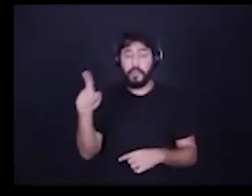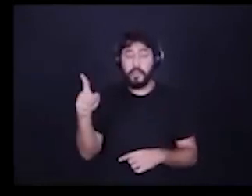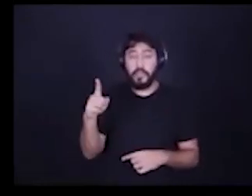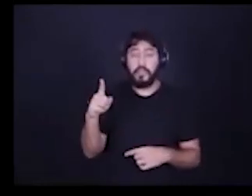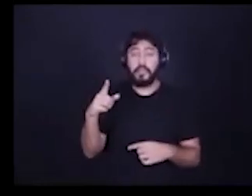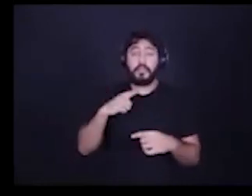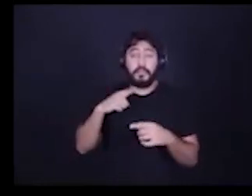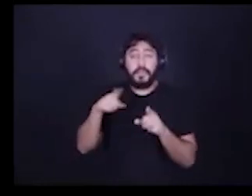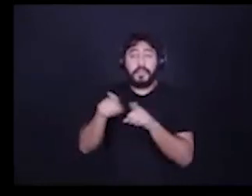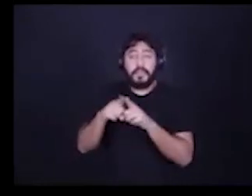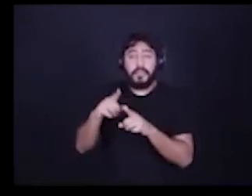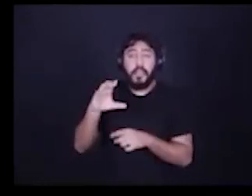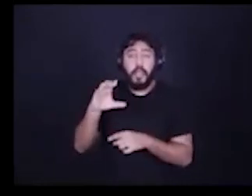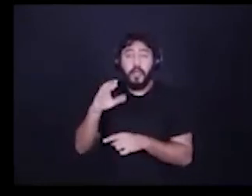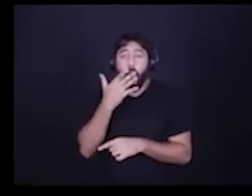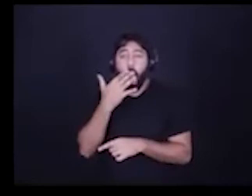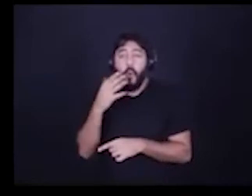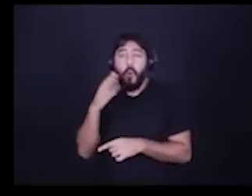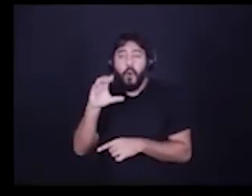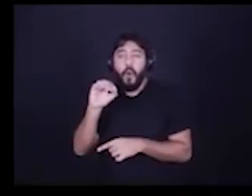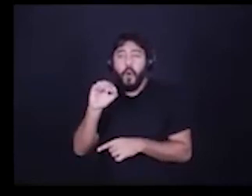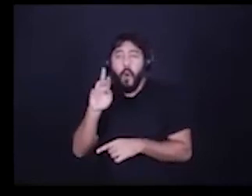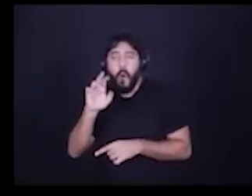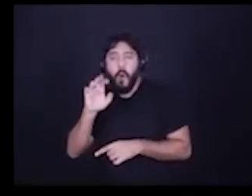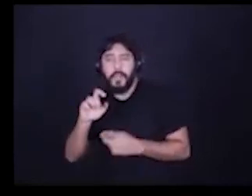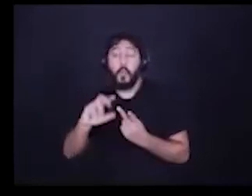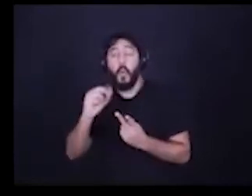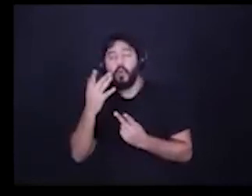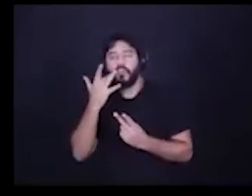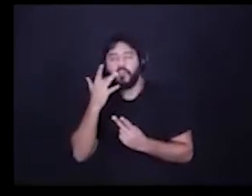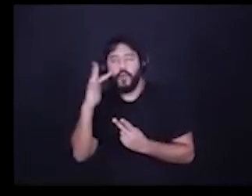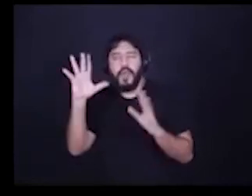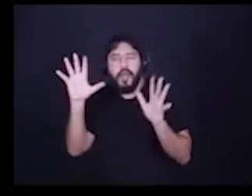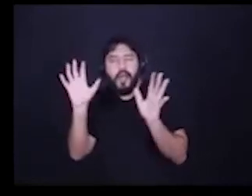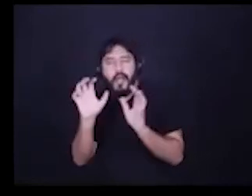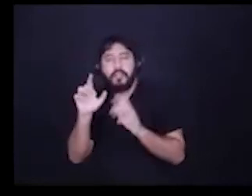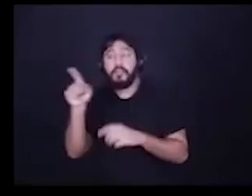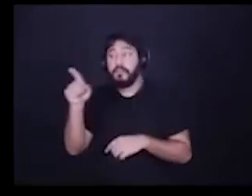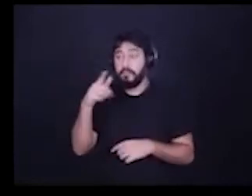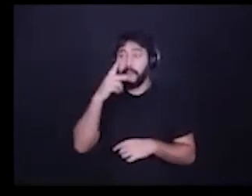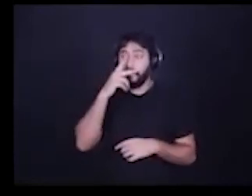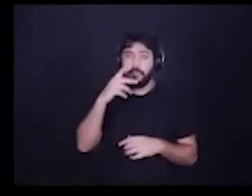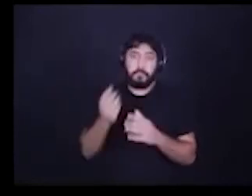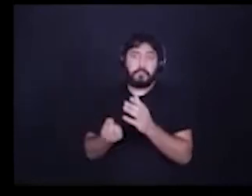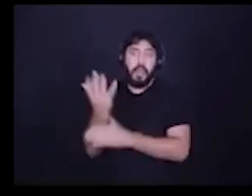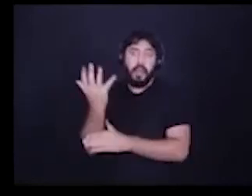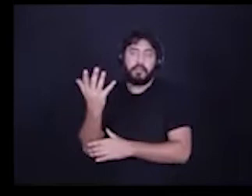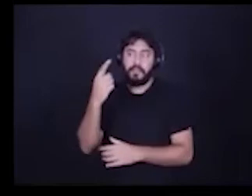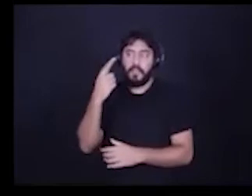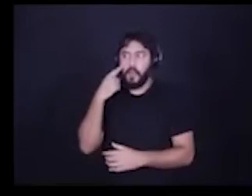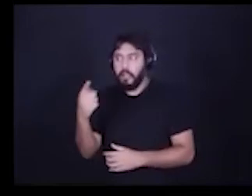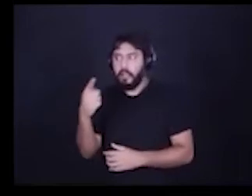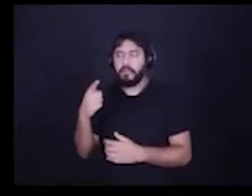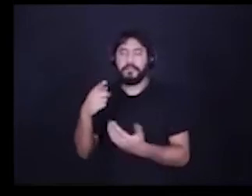acobreado, dourado, né, que aparece muito quando a gente vai olhar para a representação